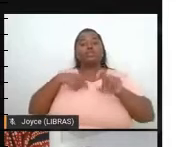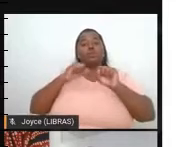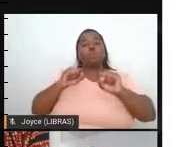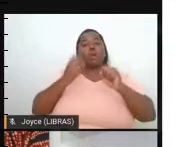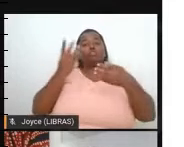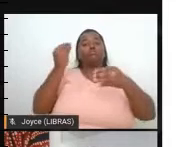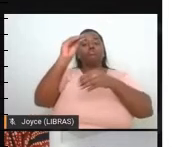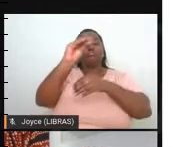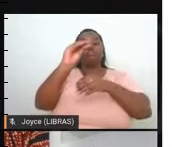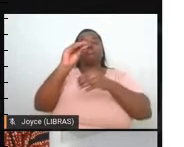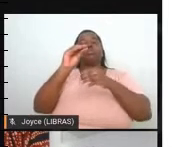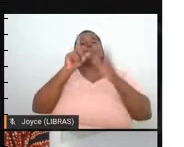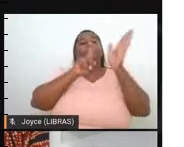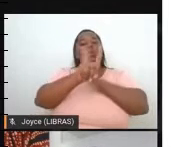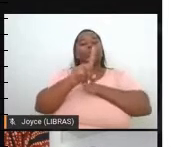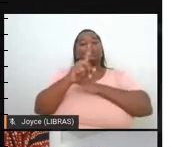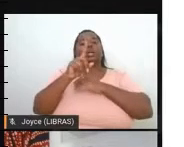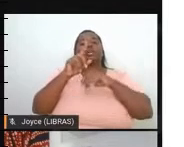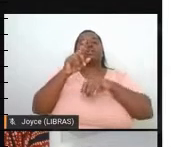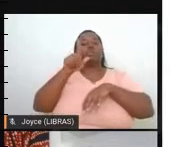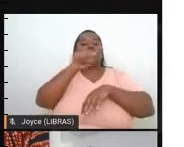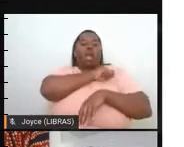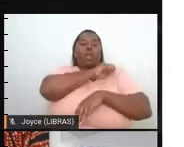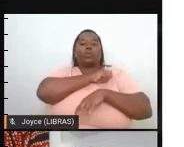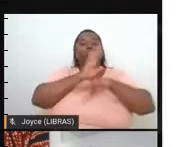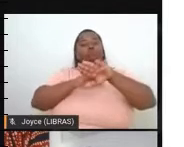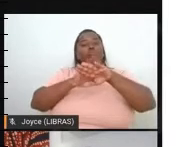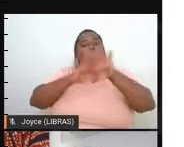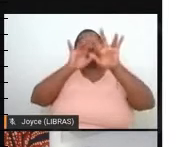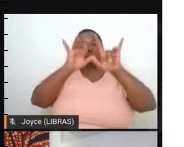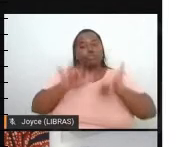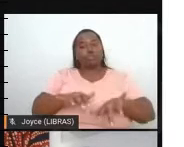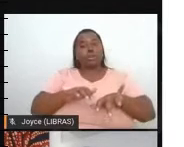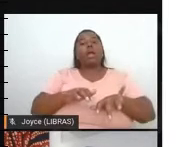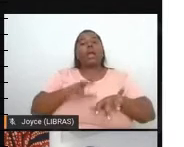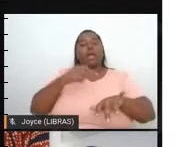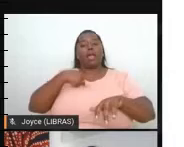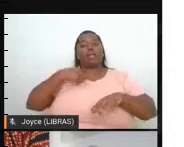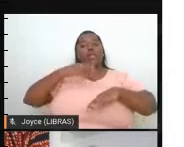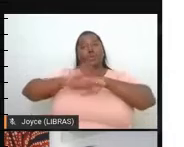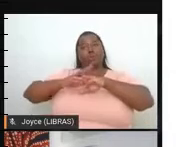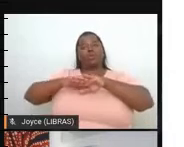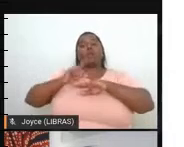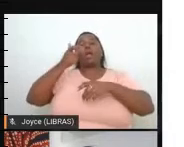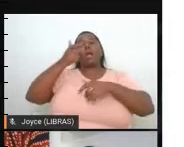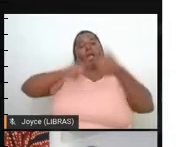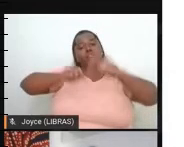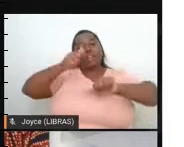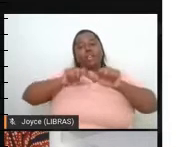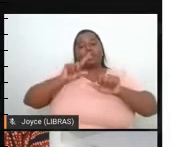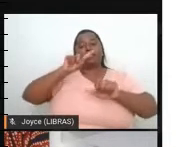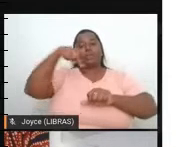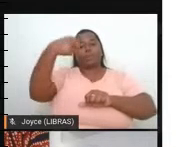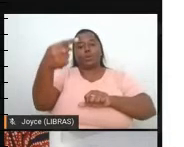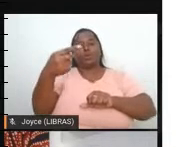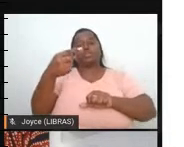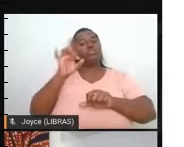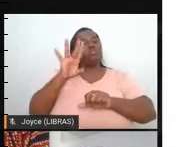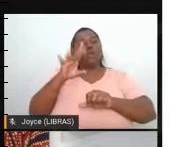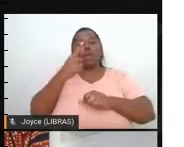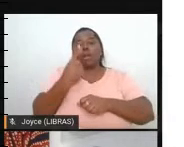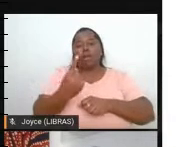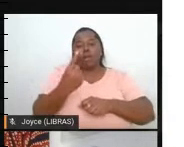dissertativa. Aí, quando finalizar o questionário, vai ficar lá, requer avaliação. Eu clico lá e só corrijo e dou nota